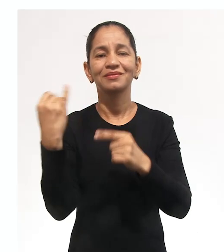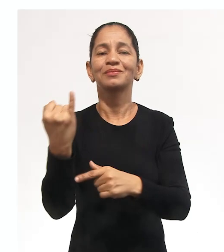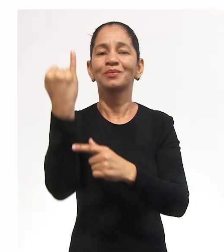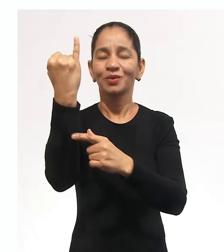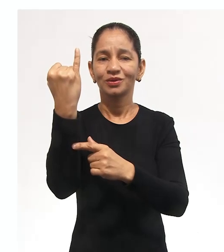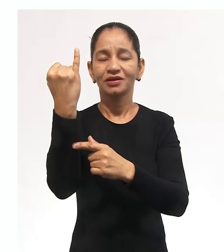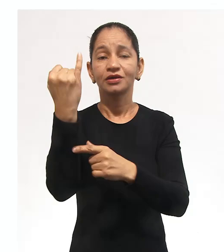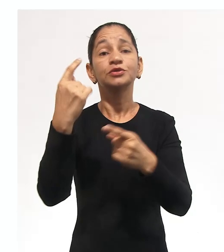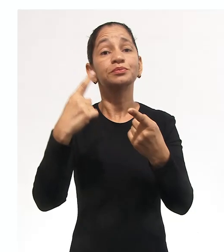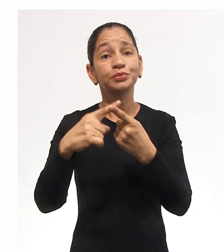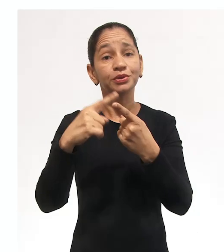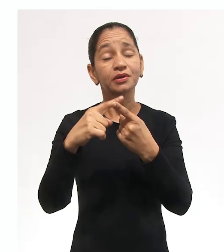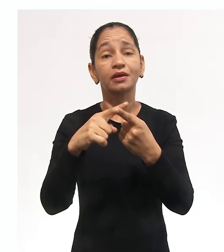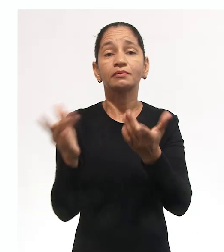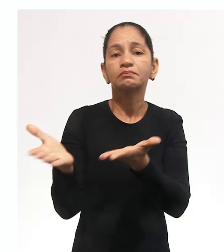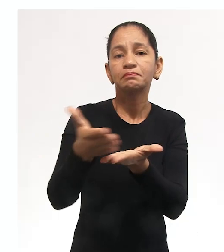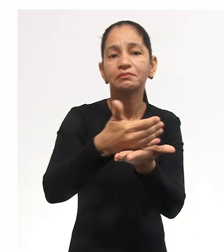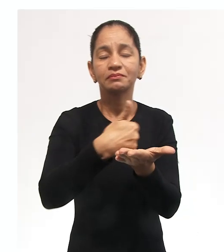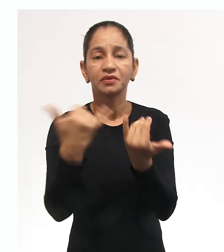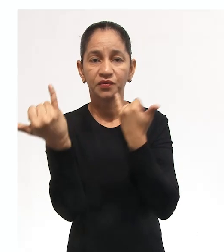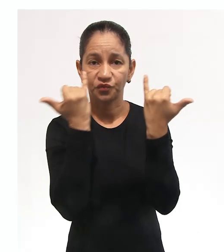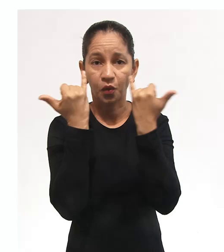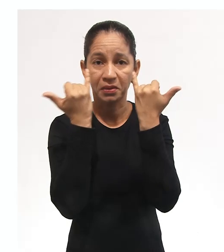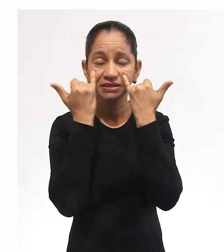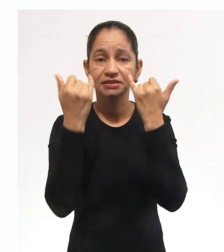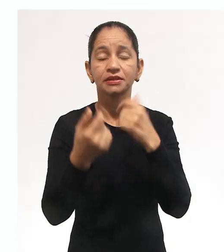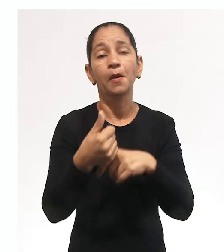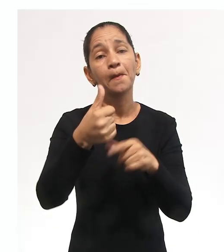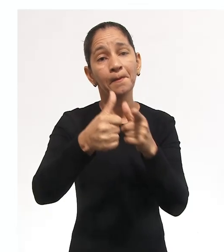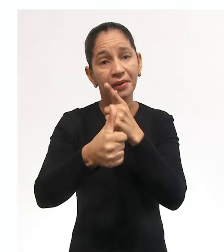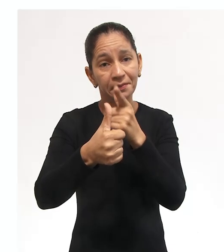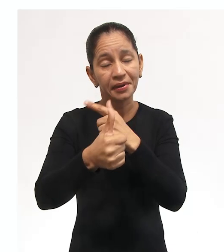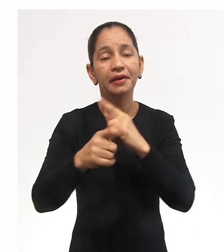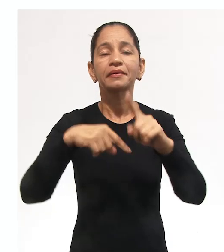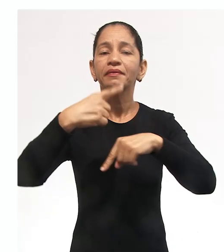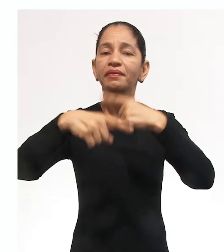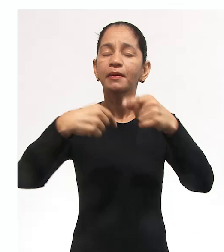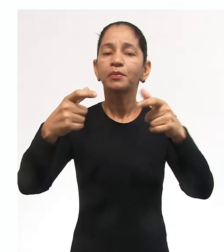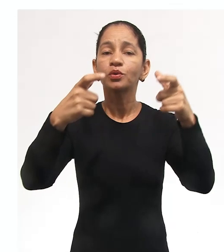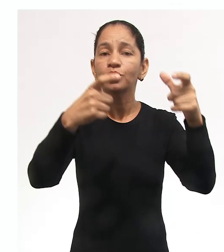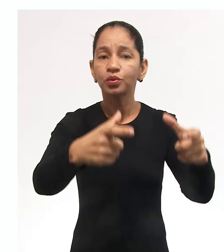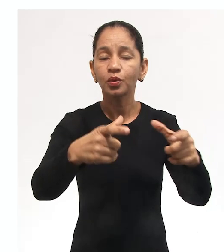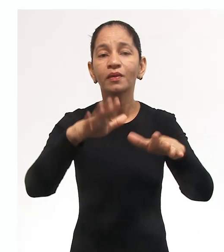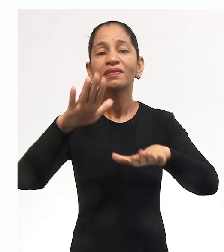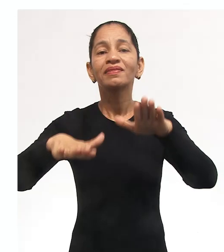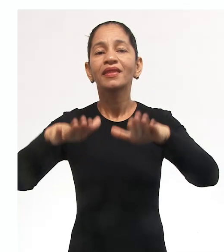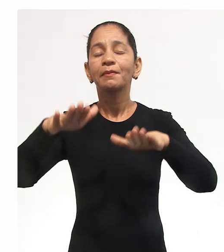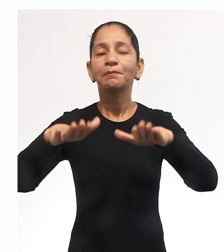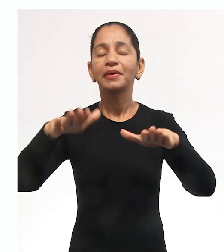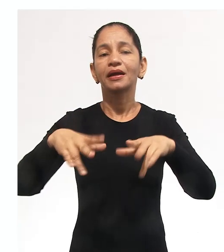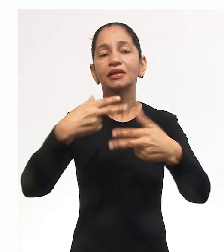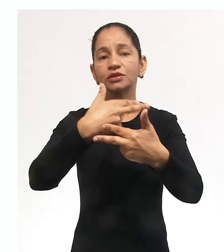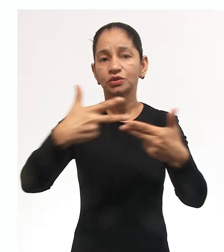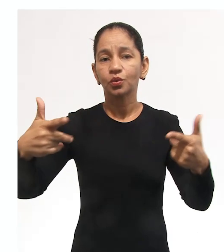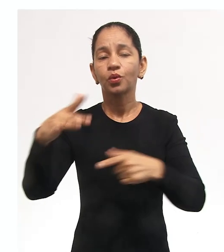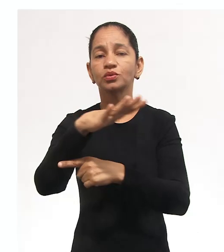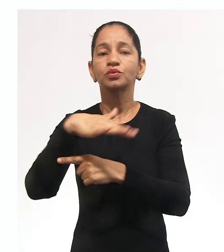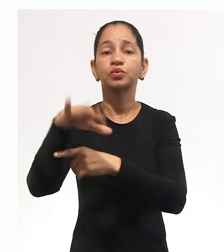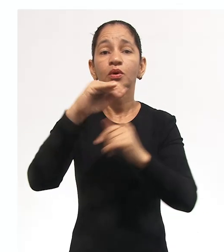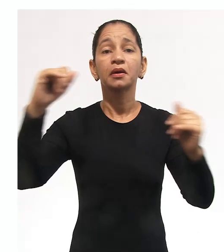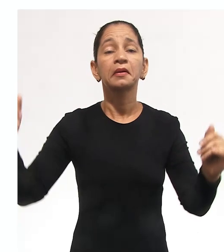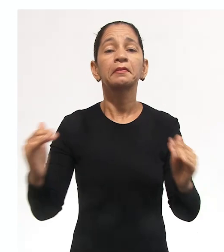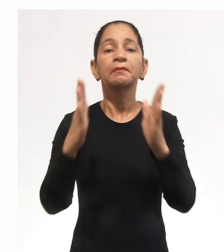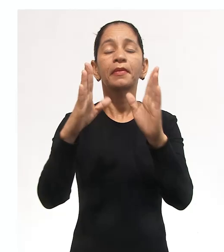solução com base nos dados levantados. Então, as necessidades locais e organizacionais, né? E